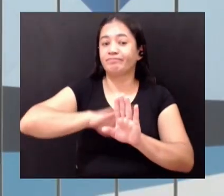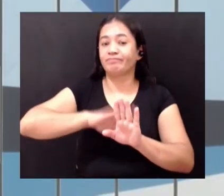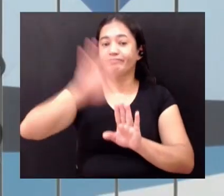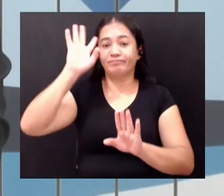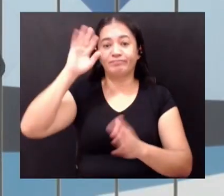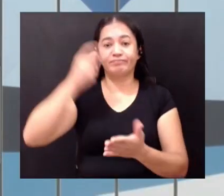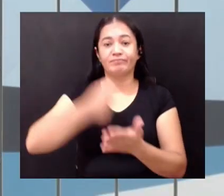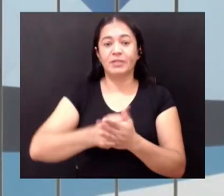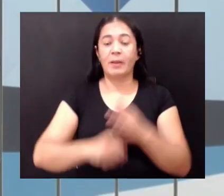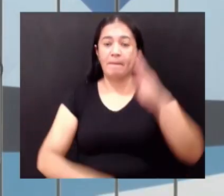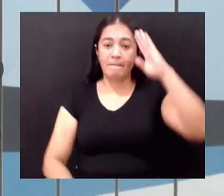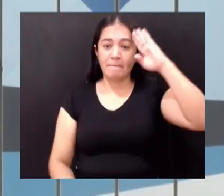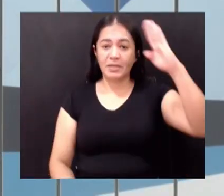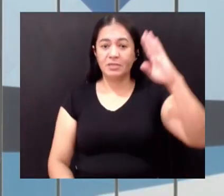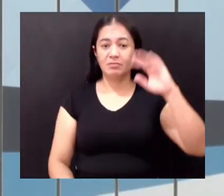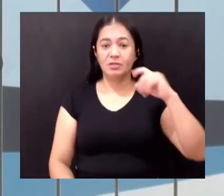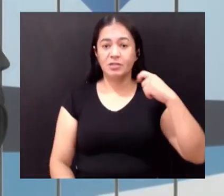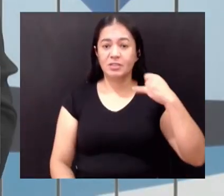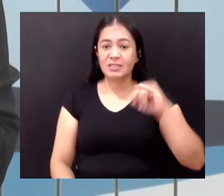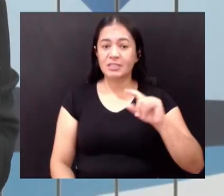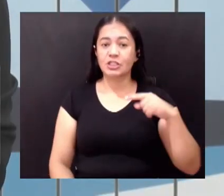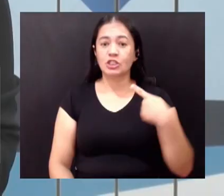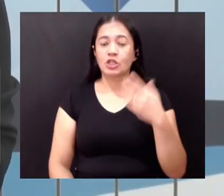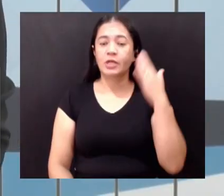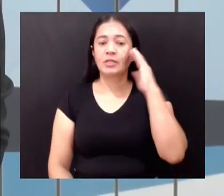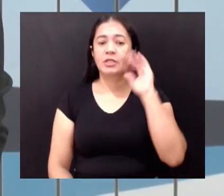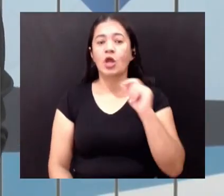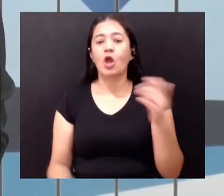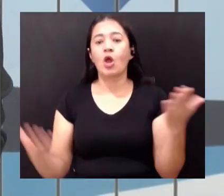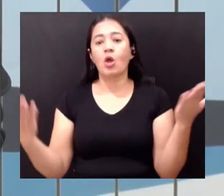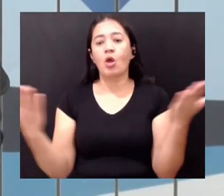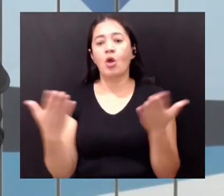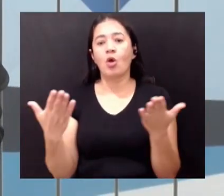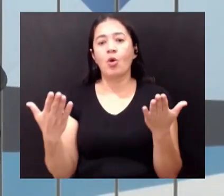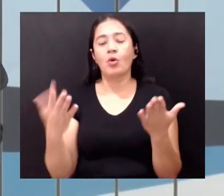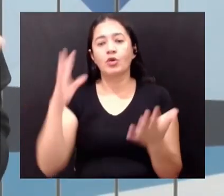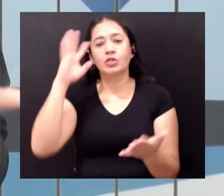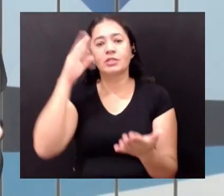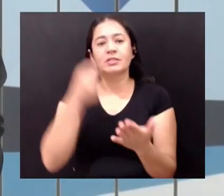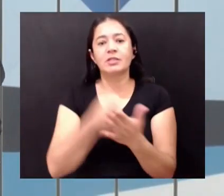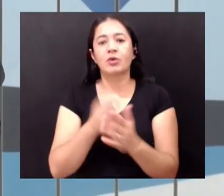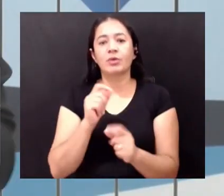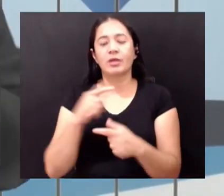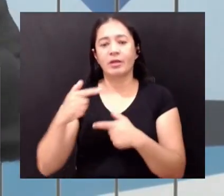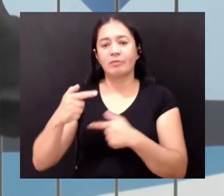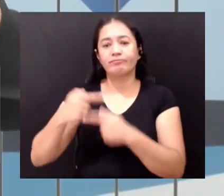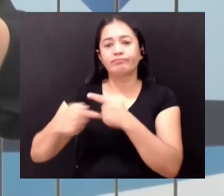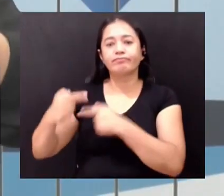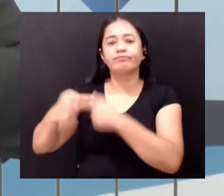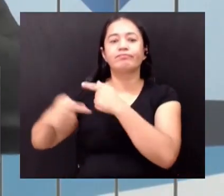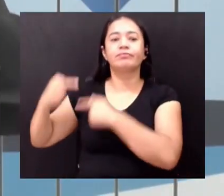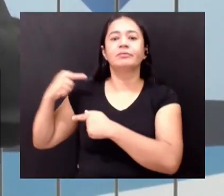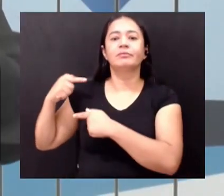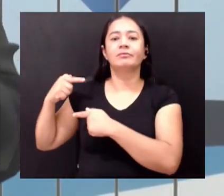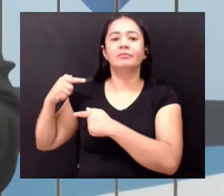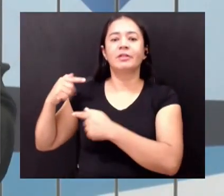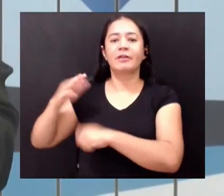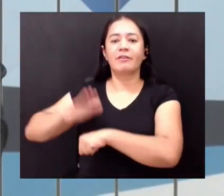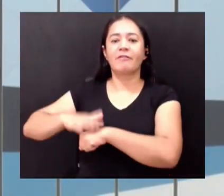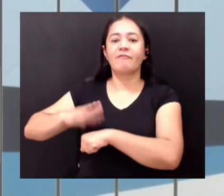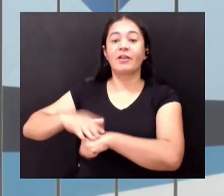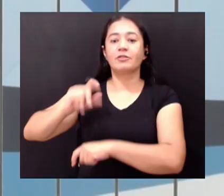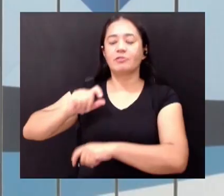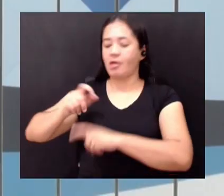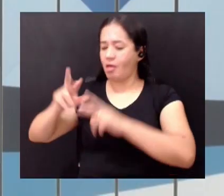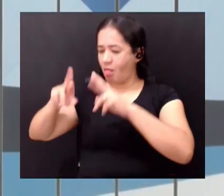entender que hoje quem toma essas decisões nas empresas são essas gerações anteriores, né? As gerações mais antigas, é claro, né? Que já ascenderam aí, que já